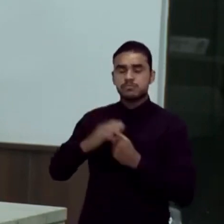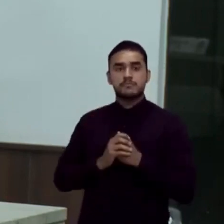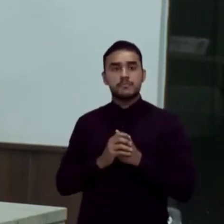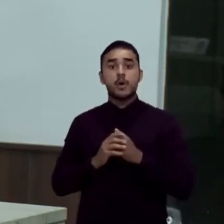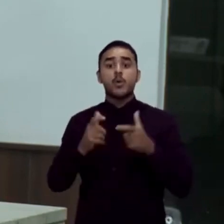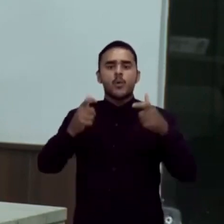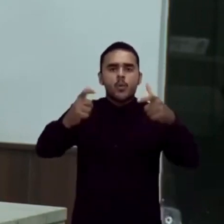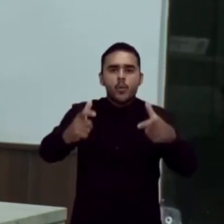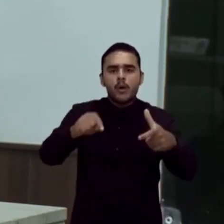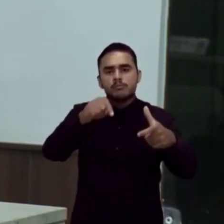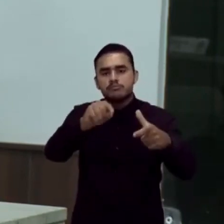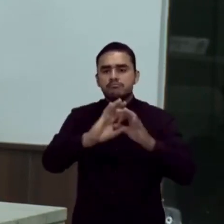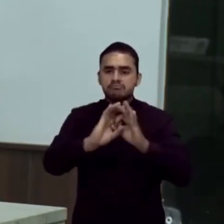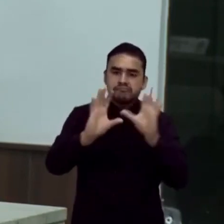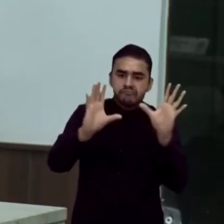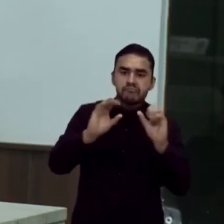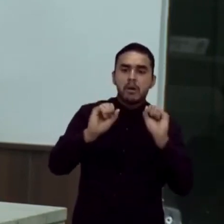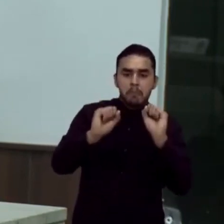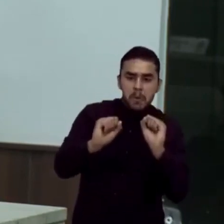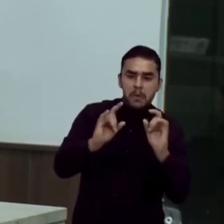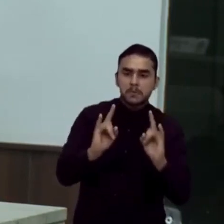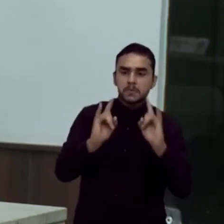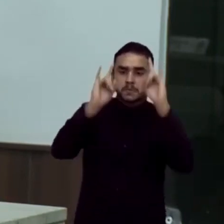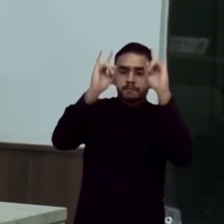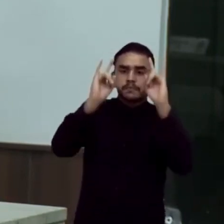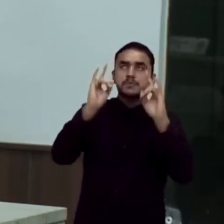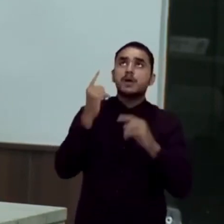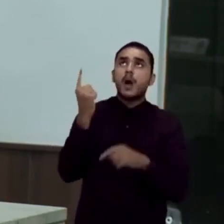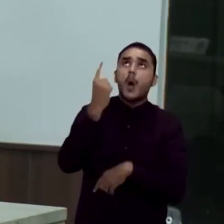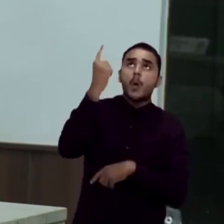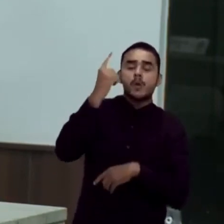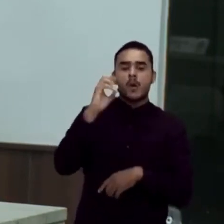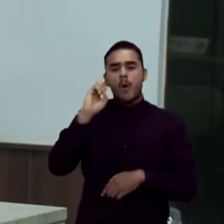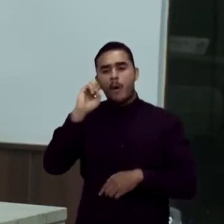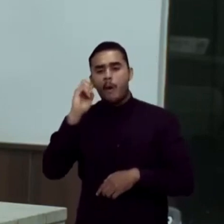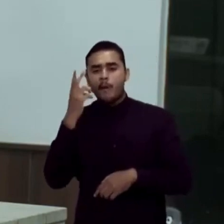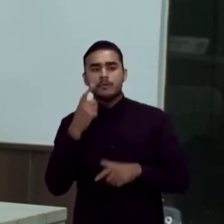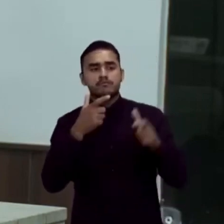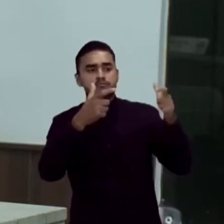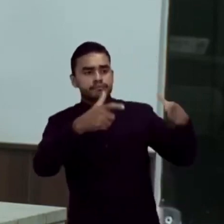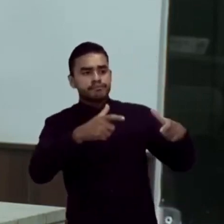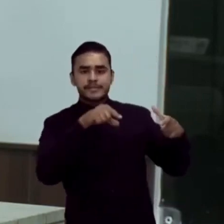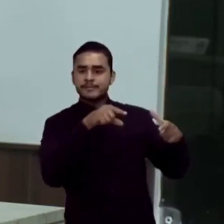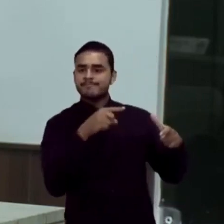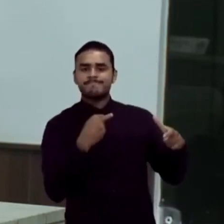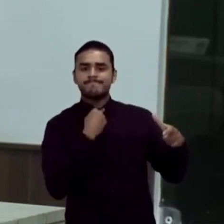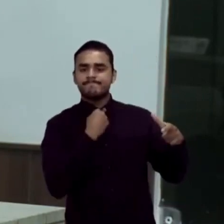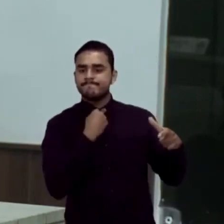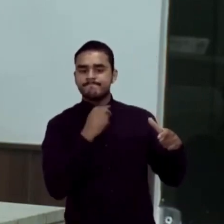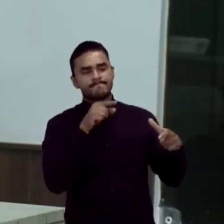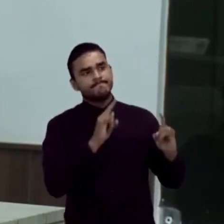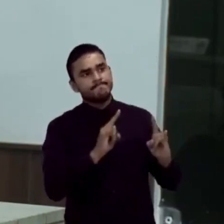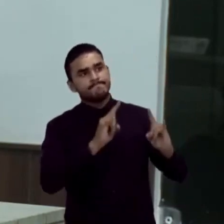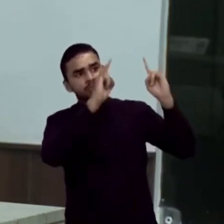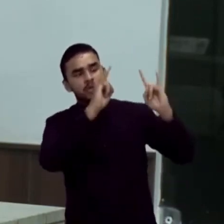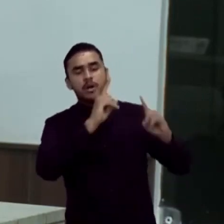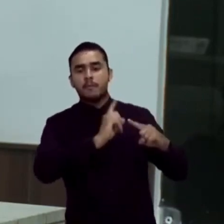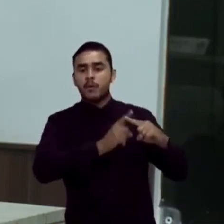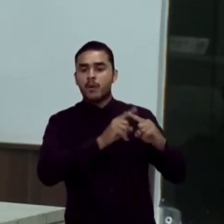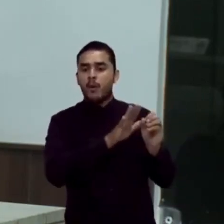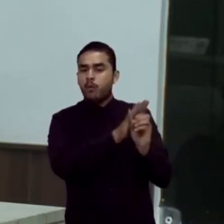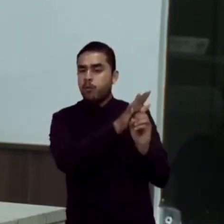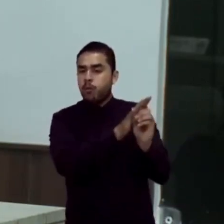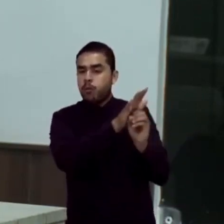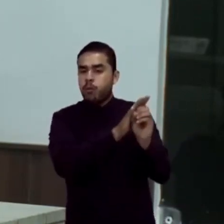prédios e em quais o adensamento urbano não é mais permitido porque não cabe mais gente. Seja pela ausência